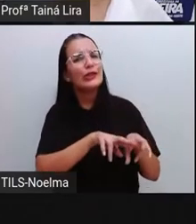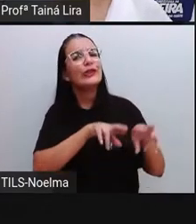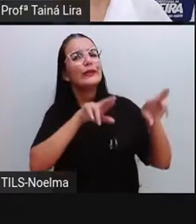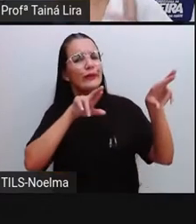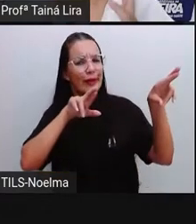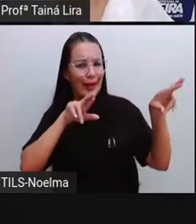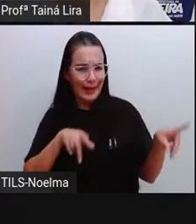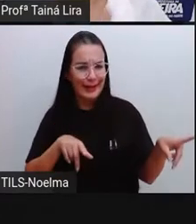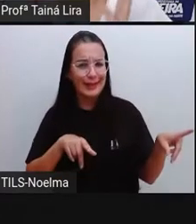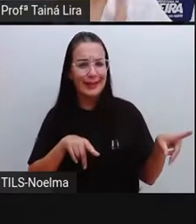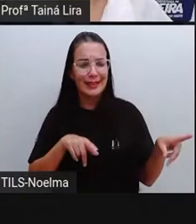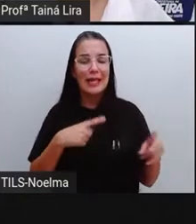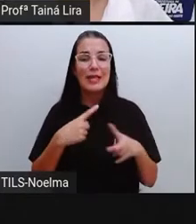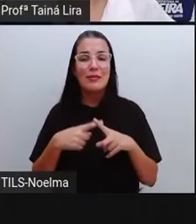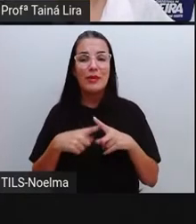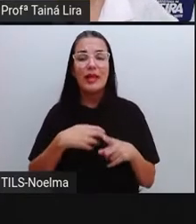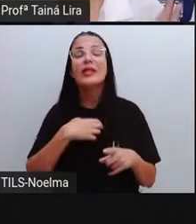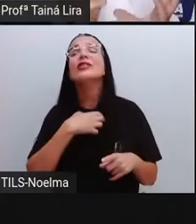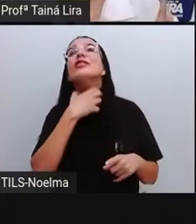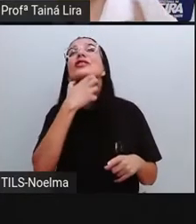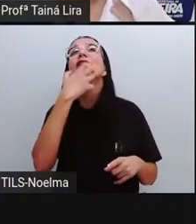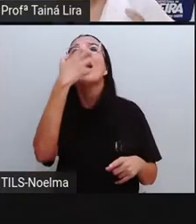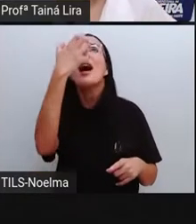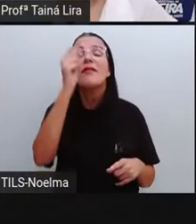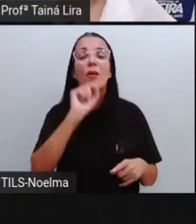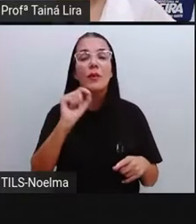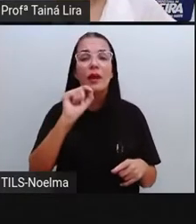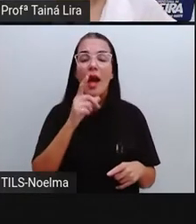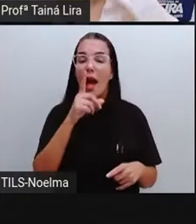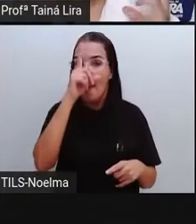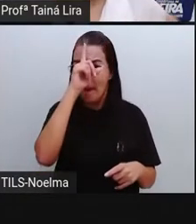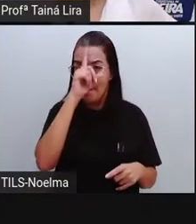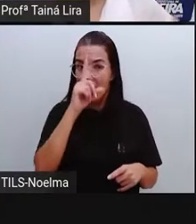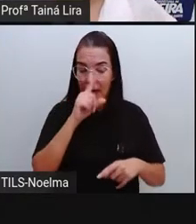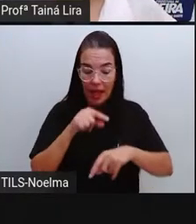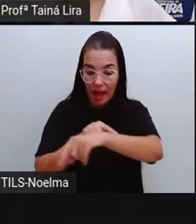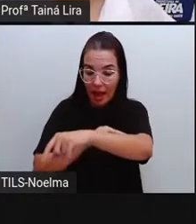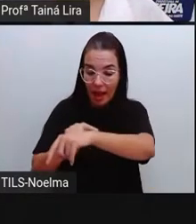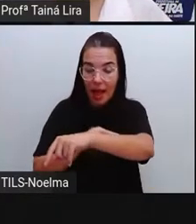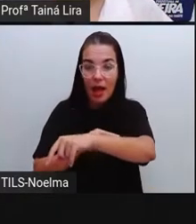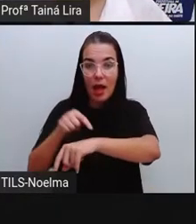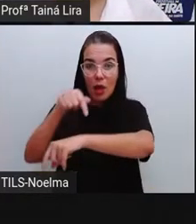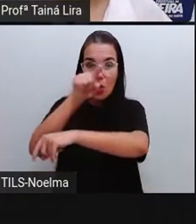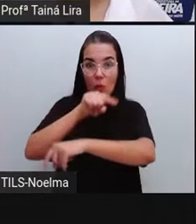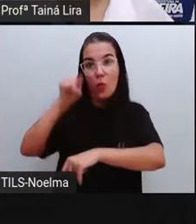né? As girafas geralmente têm pintas arredondadas, né? Mais arredondadas.